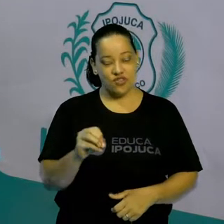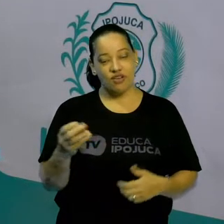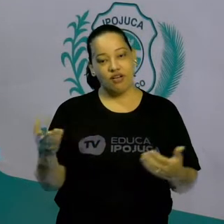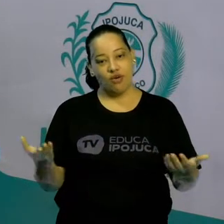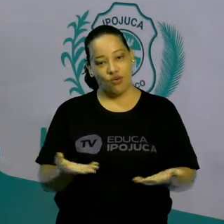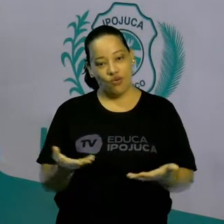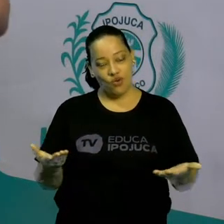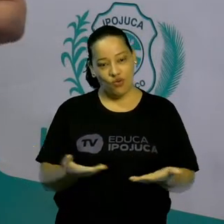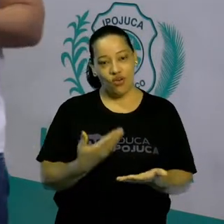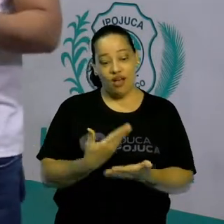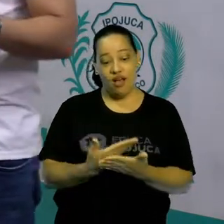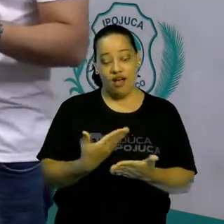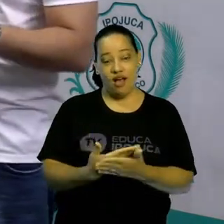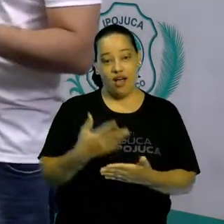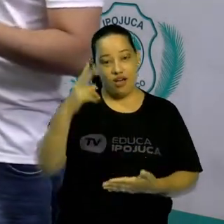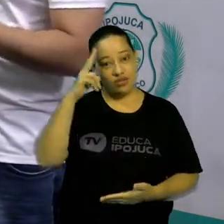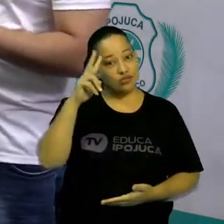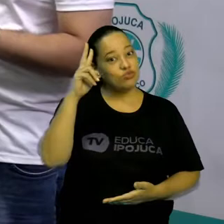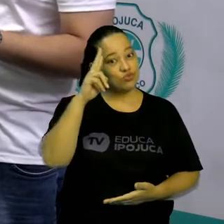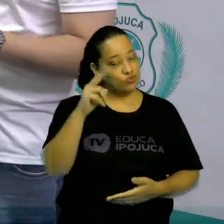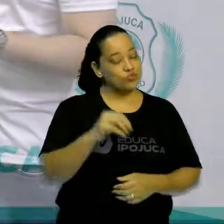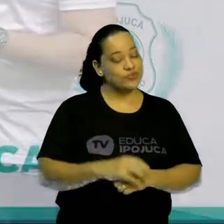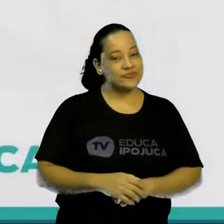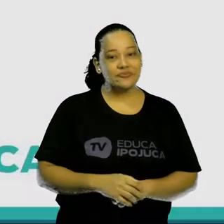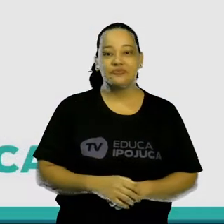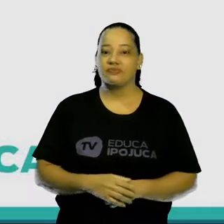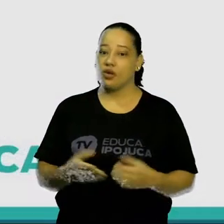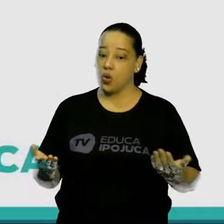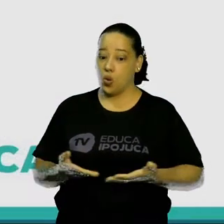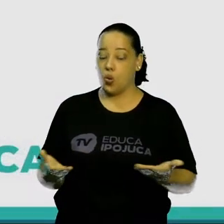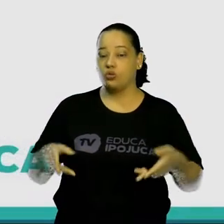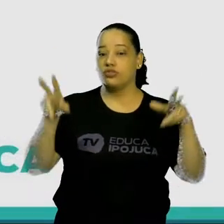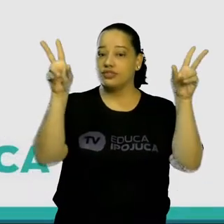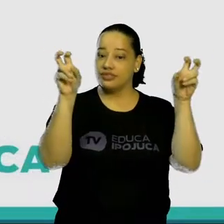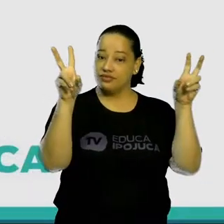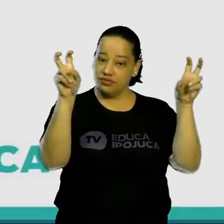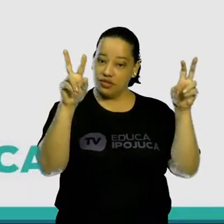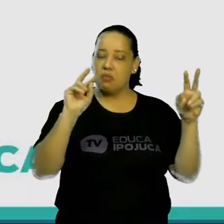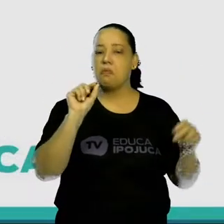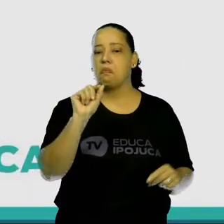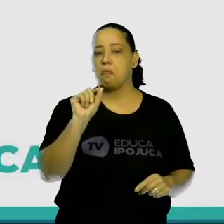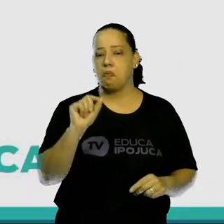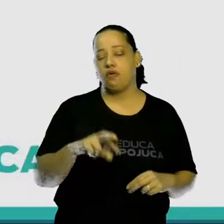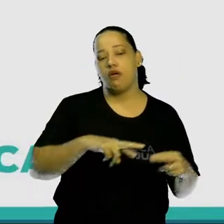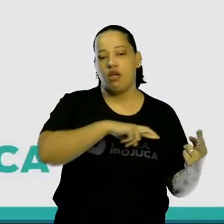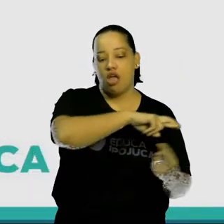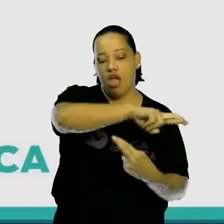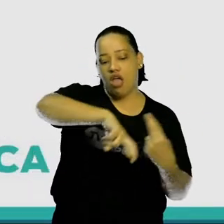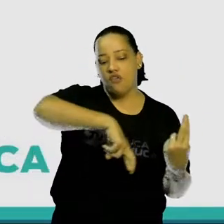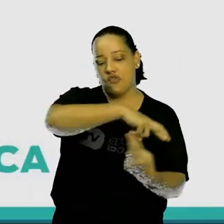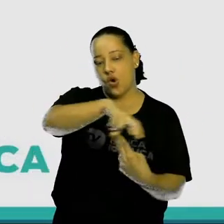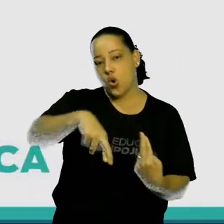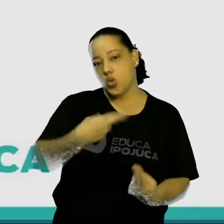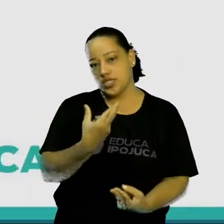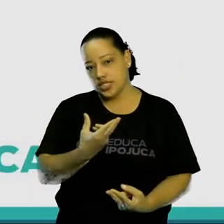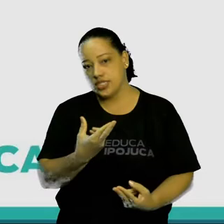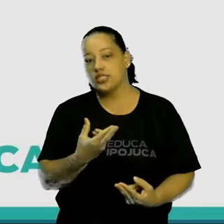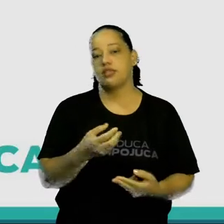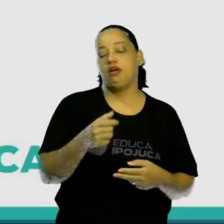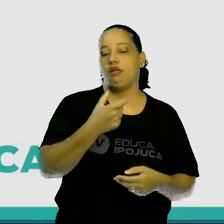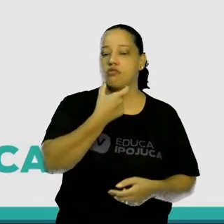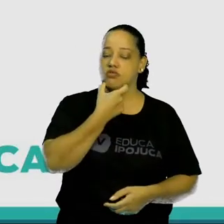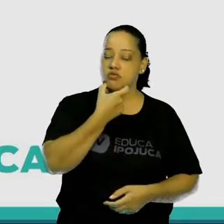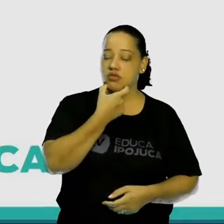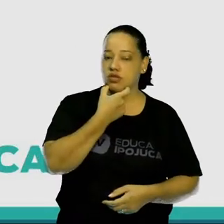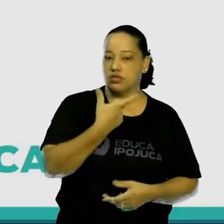de história. E hoje nós vamos falar sobre a Revolução Inglesa, tá certo? Nós vamos ver como é que se deu uma série